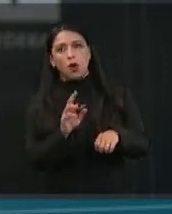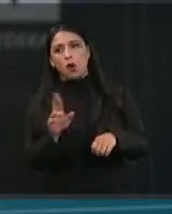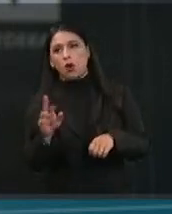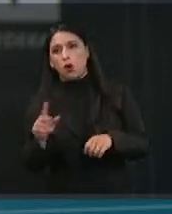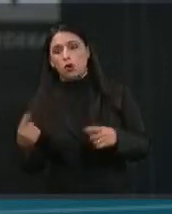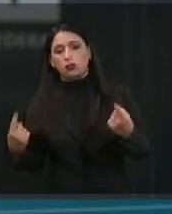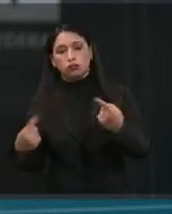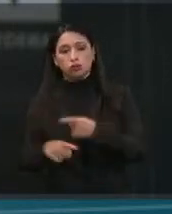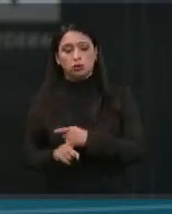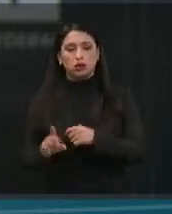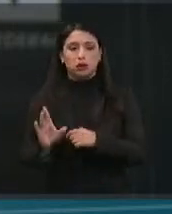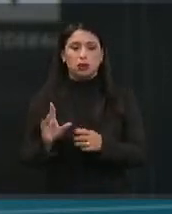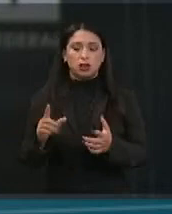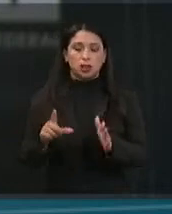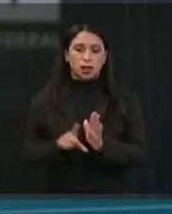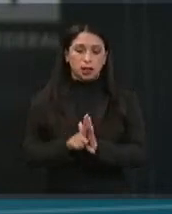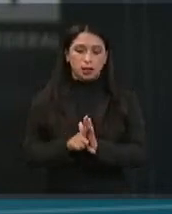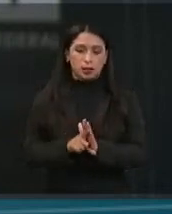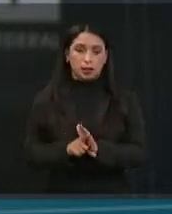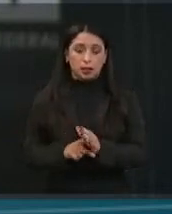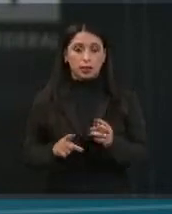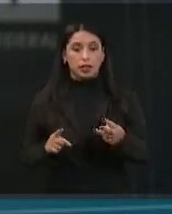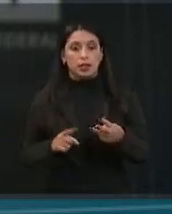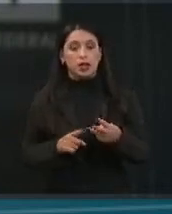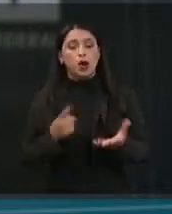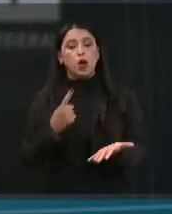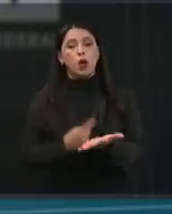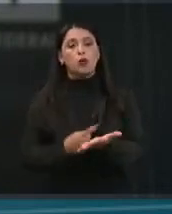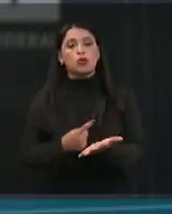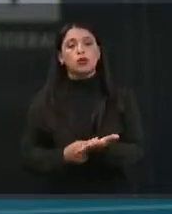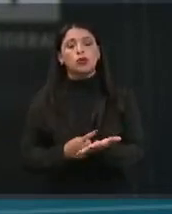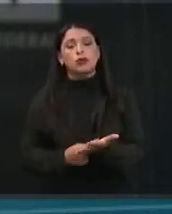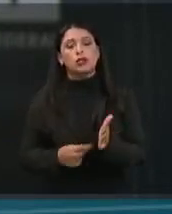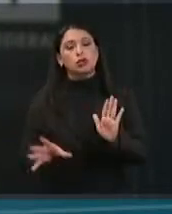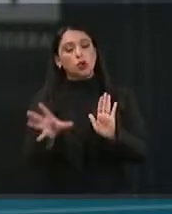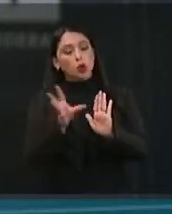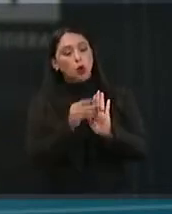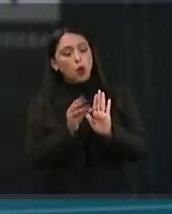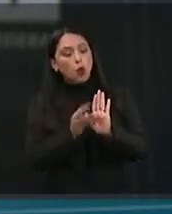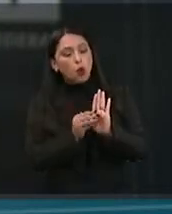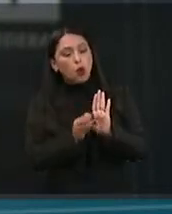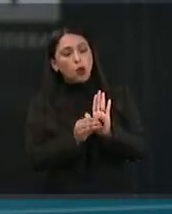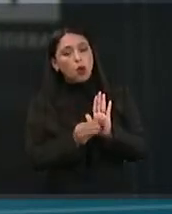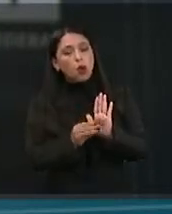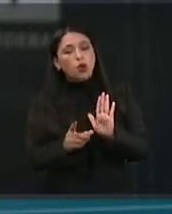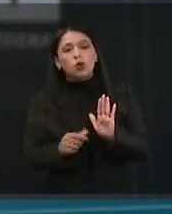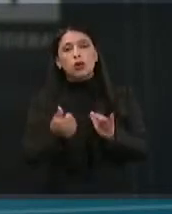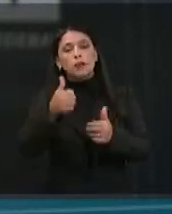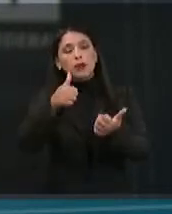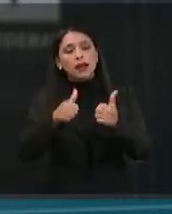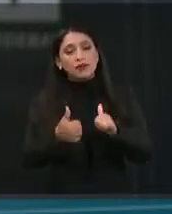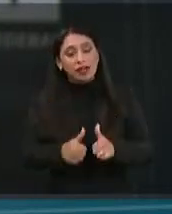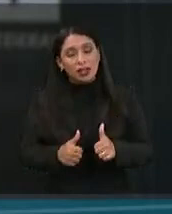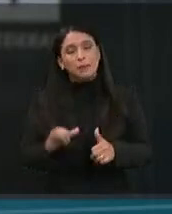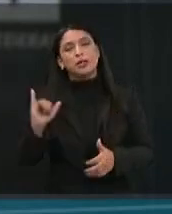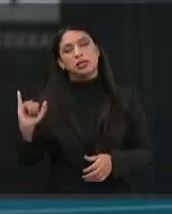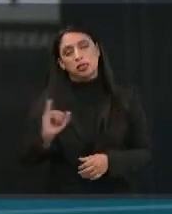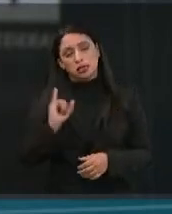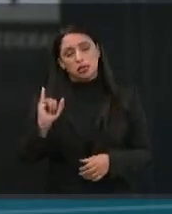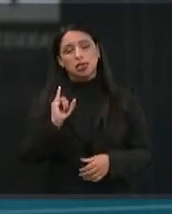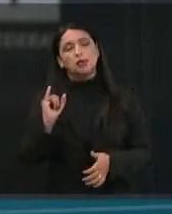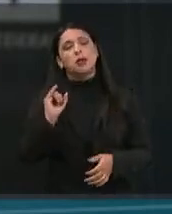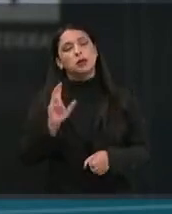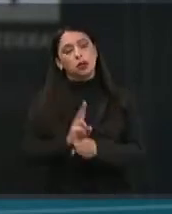legalidade. Terceiro, compromissos com moderação de conteúdo são essenciais para proteger direitos fundamentais